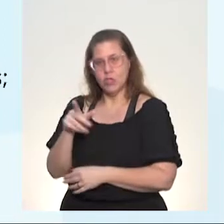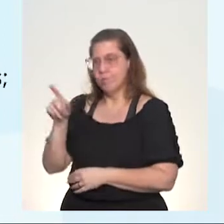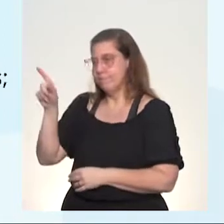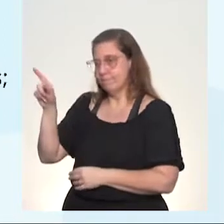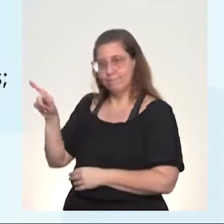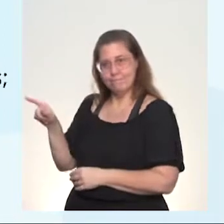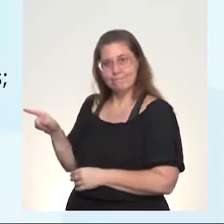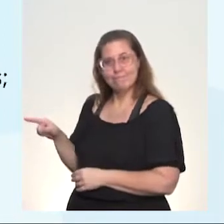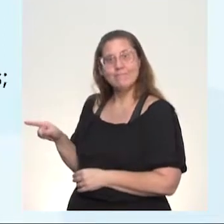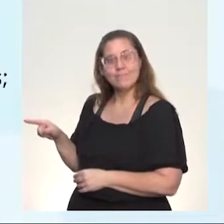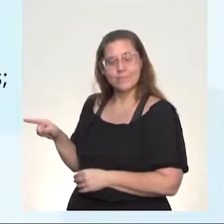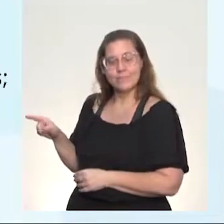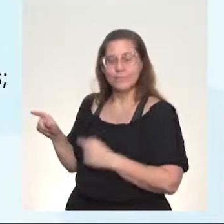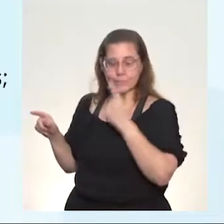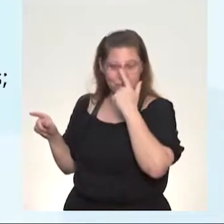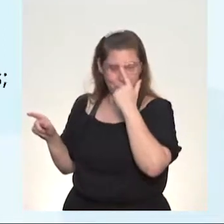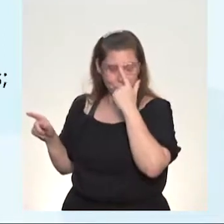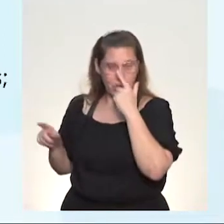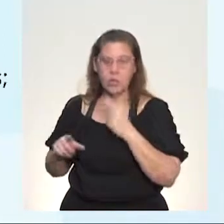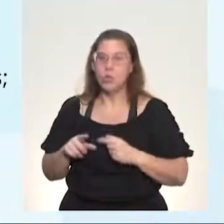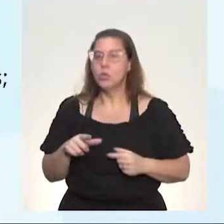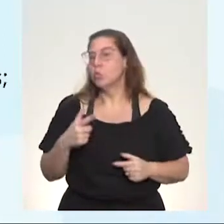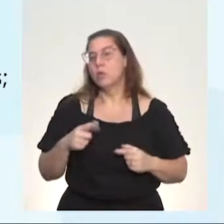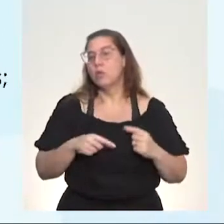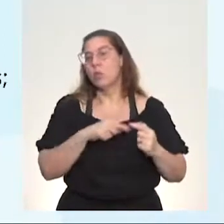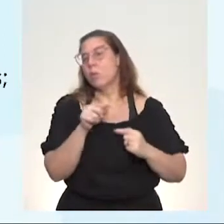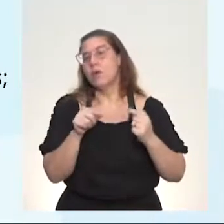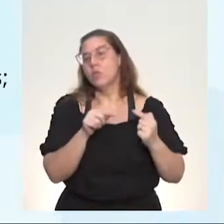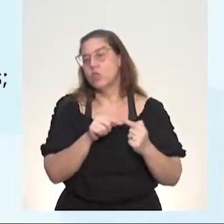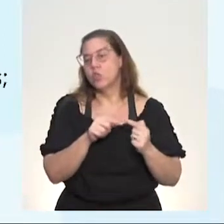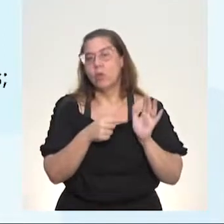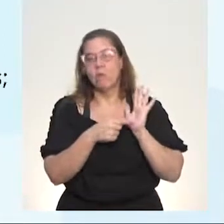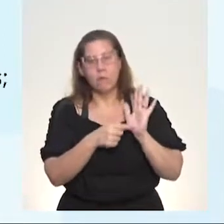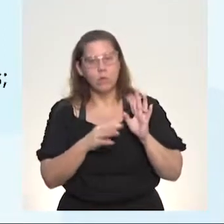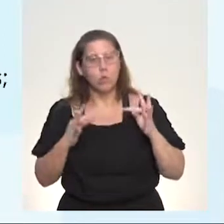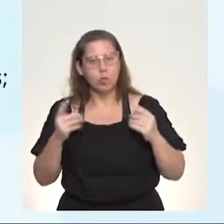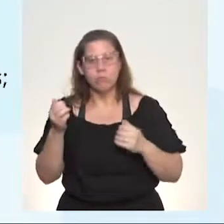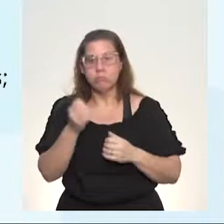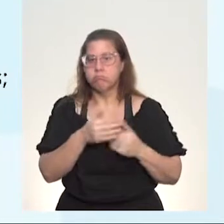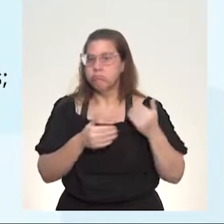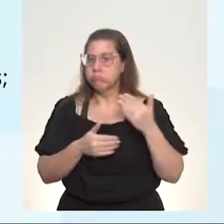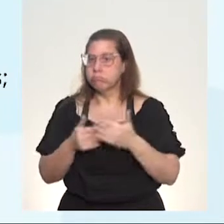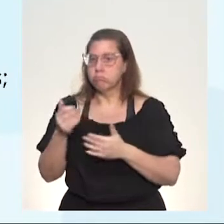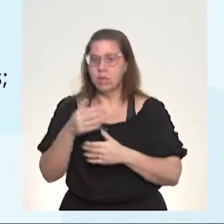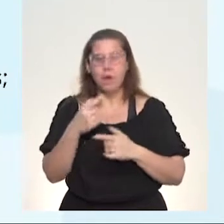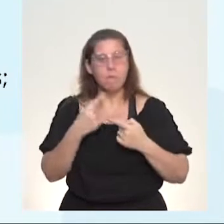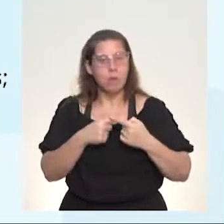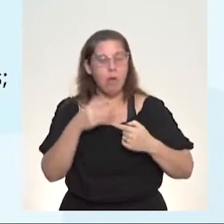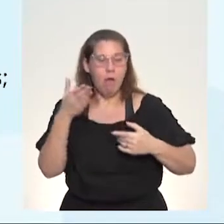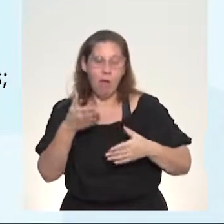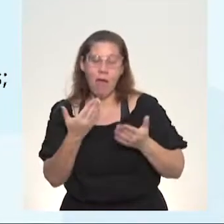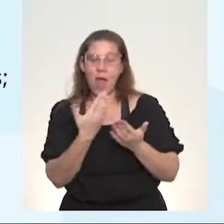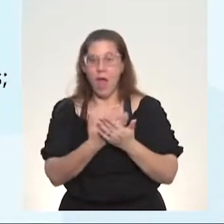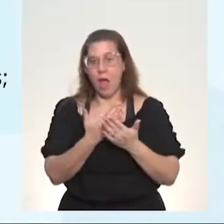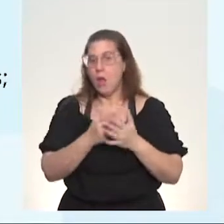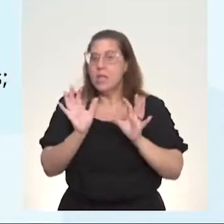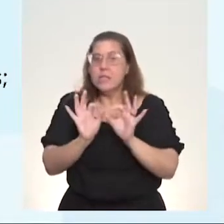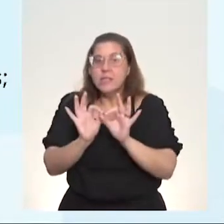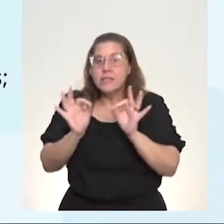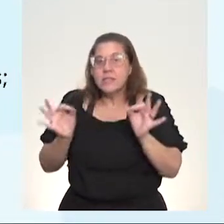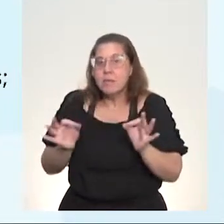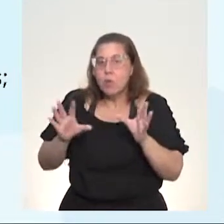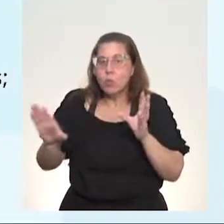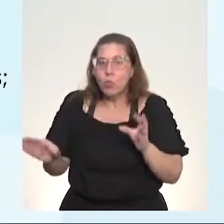temos aqui o objetivo de passar por todos os slides, porque esses slides que estão nessa aula, eles são simplesmente